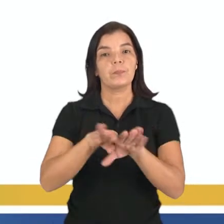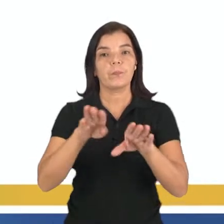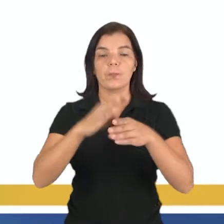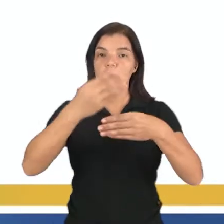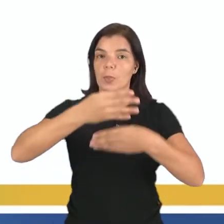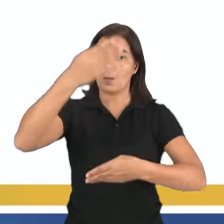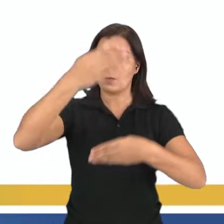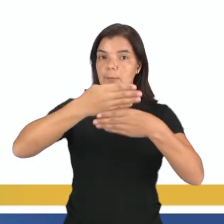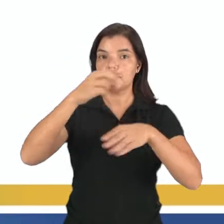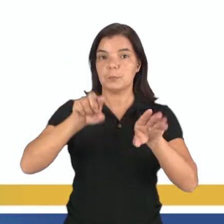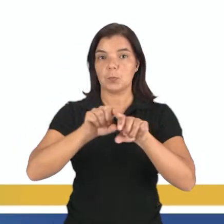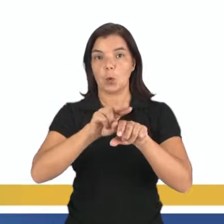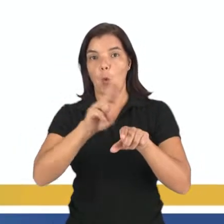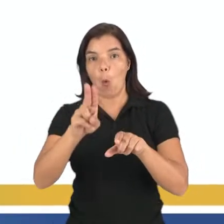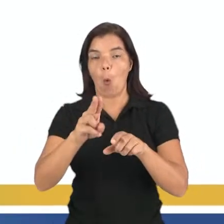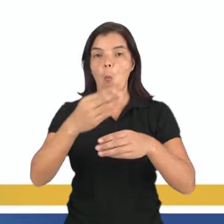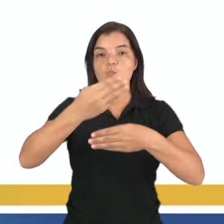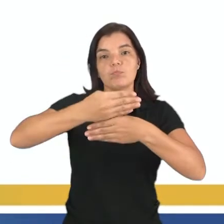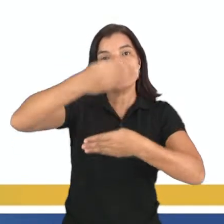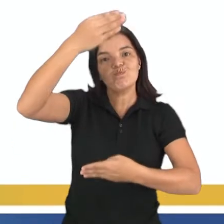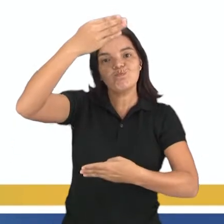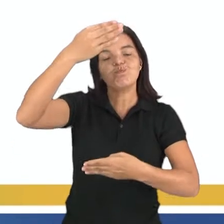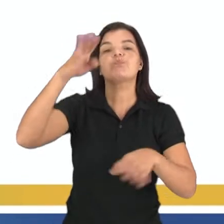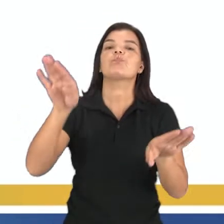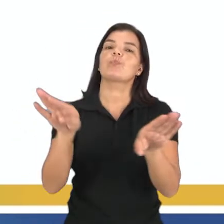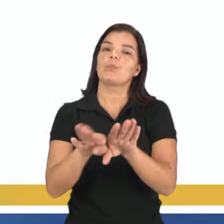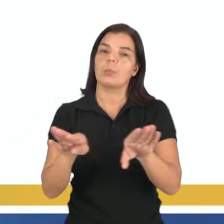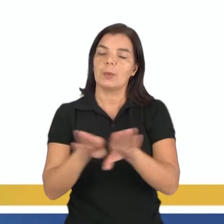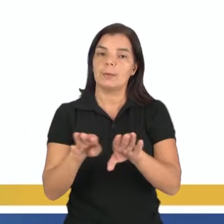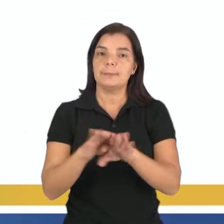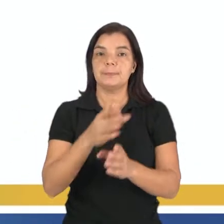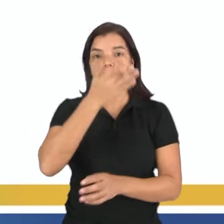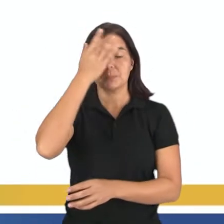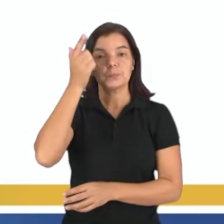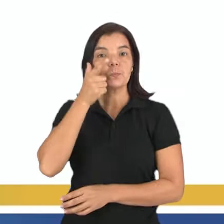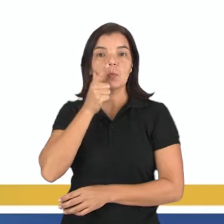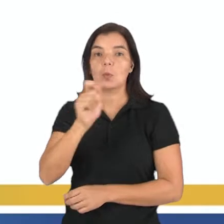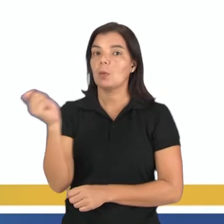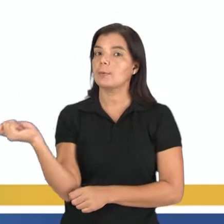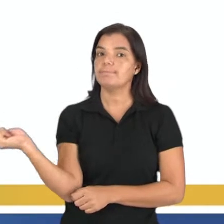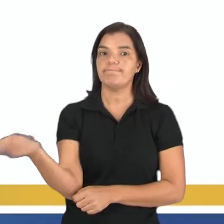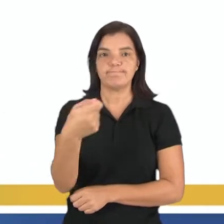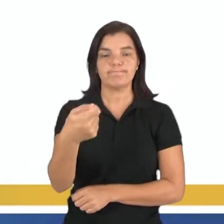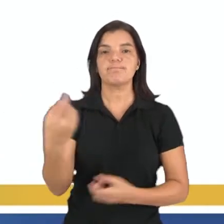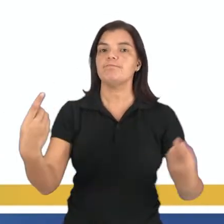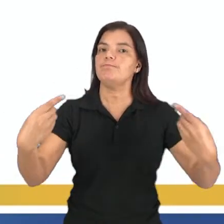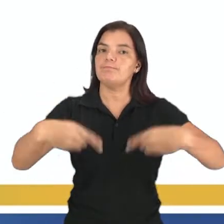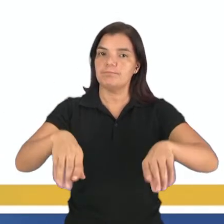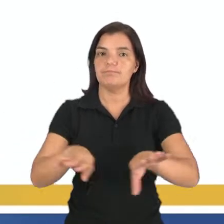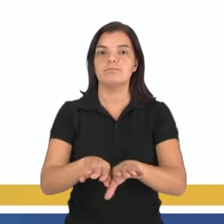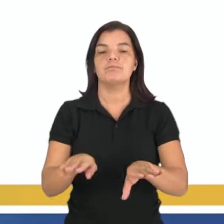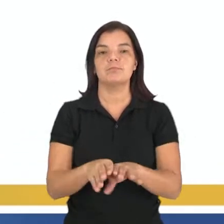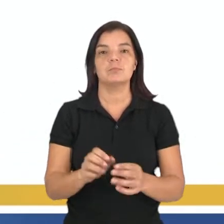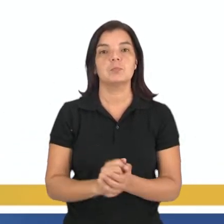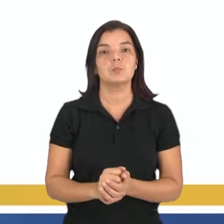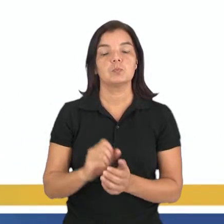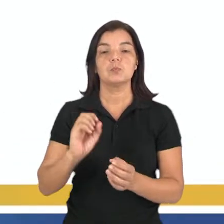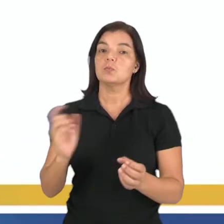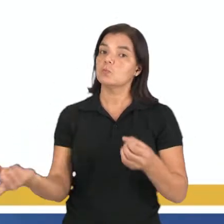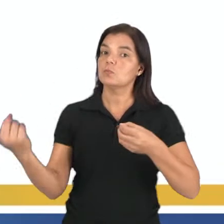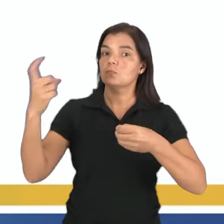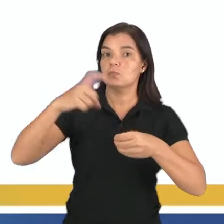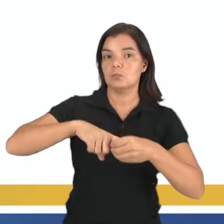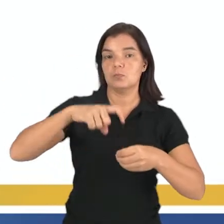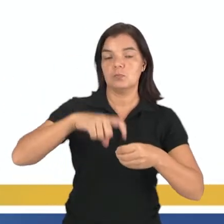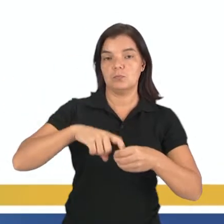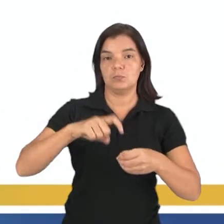rede ou contra uma parede, né, de tal forma que o rival não consiga desenvolvê-la ou a devolva fora